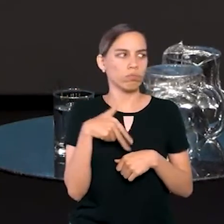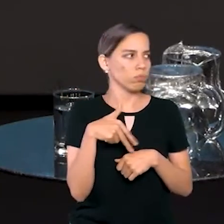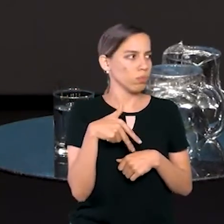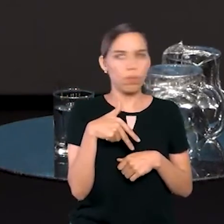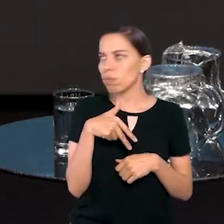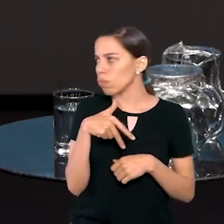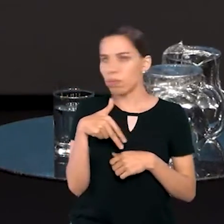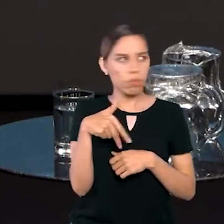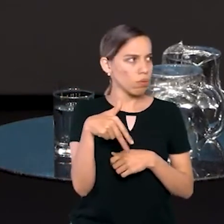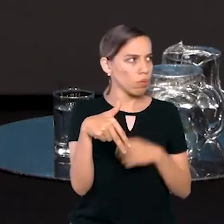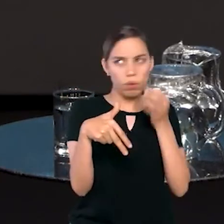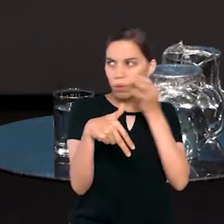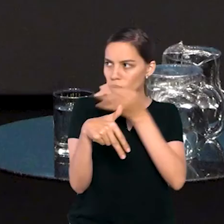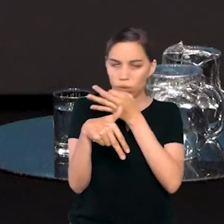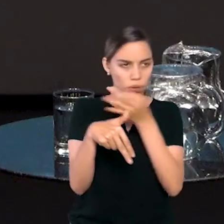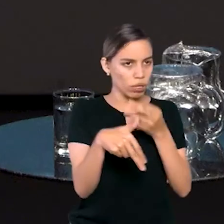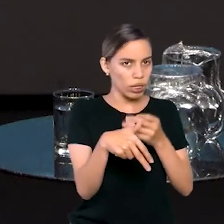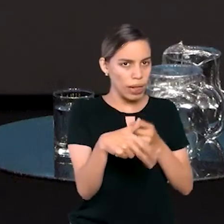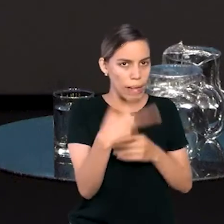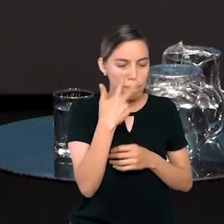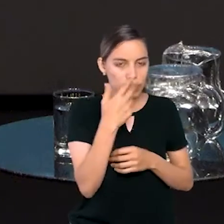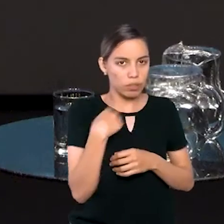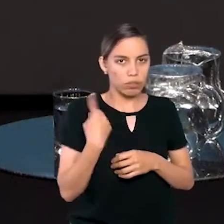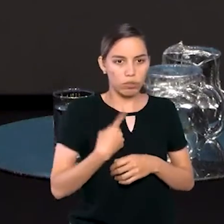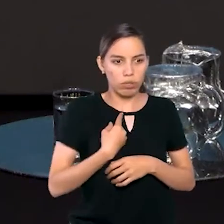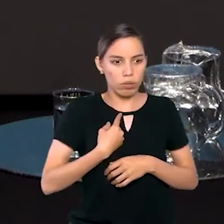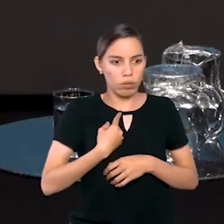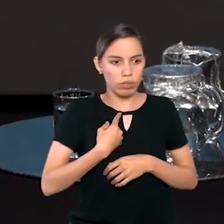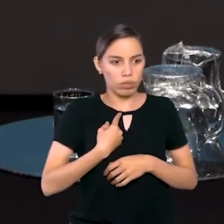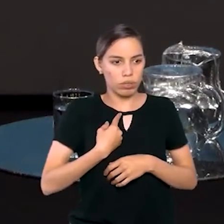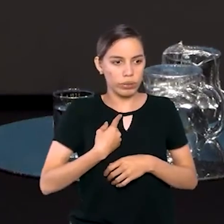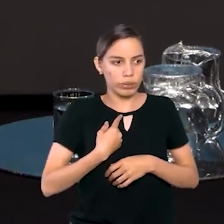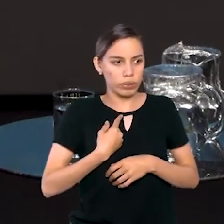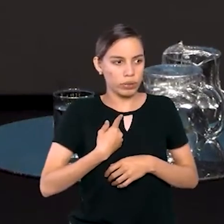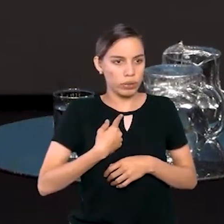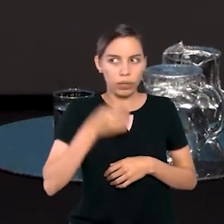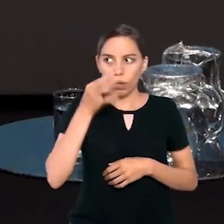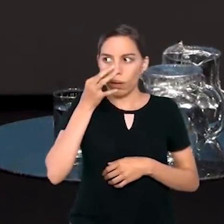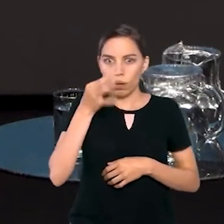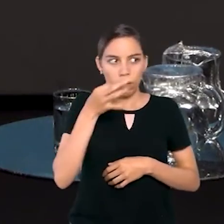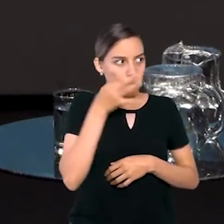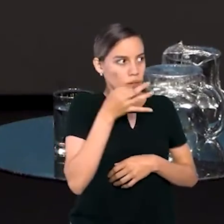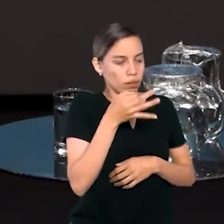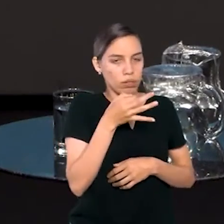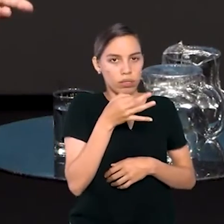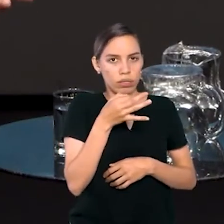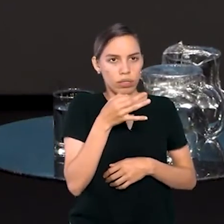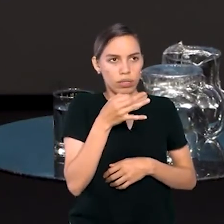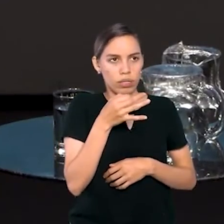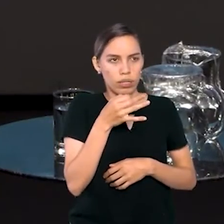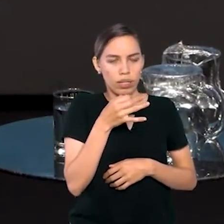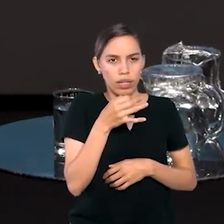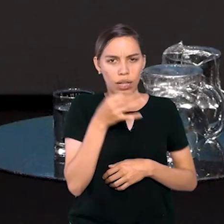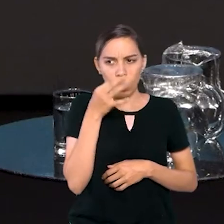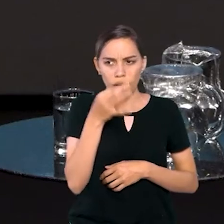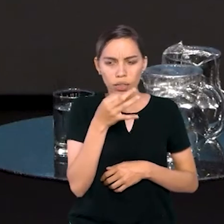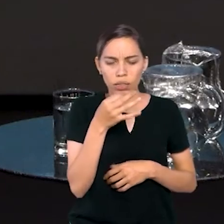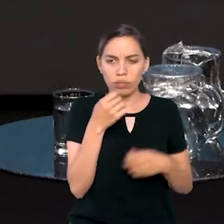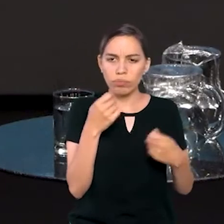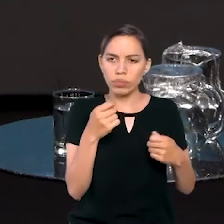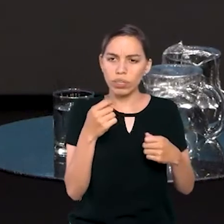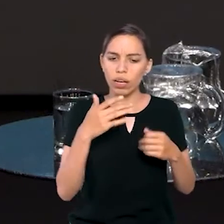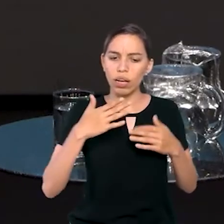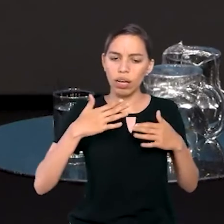só de vez em quando, não precisa ficar escoteiro o tempo inteiro. Mas o comentário que eu tinha feito observando a Geni é que eu